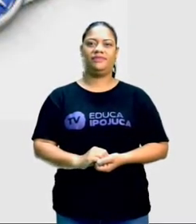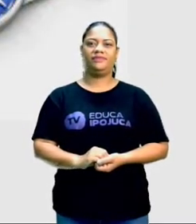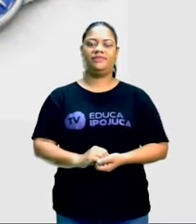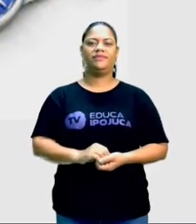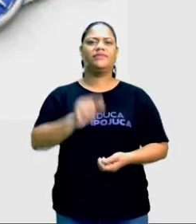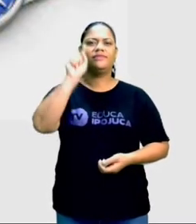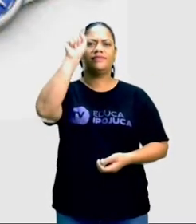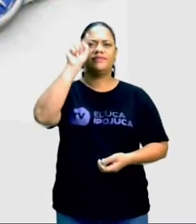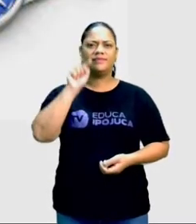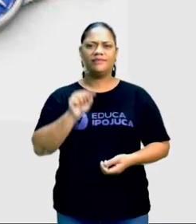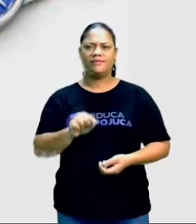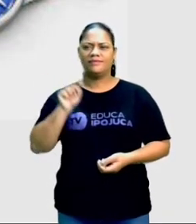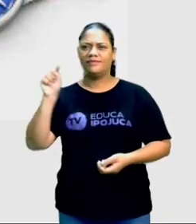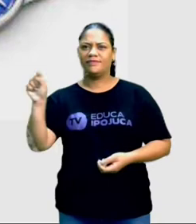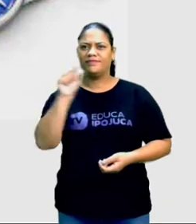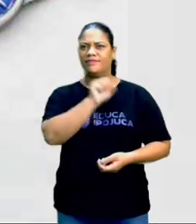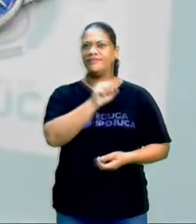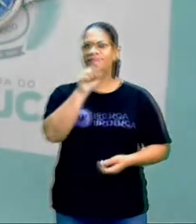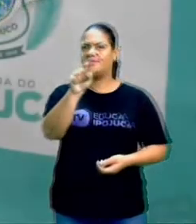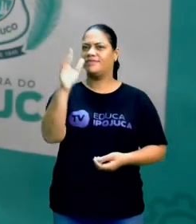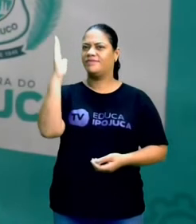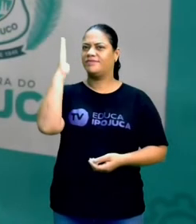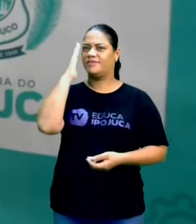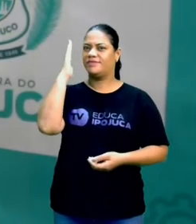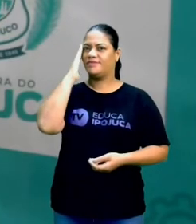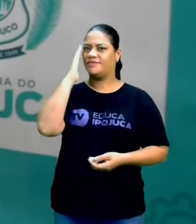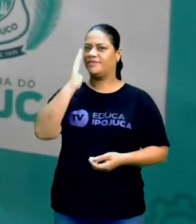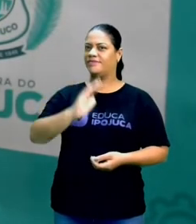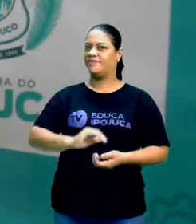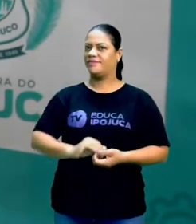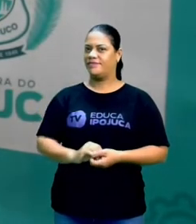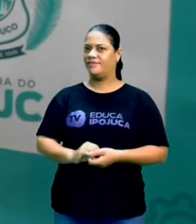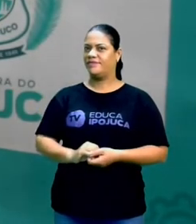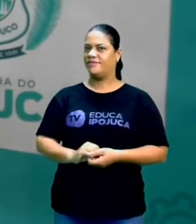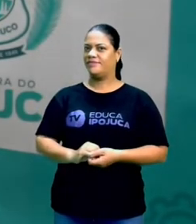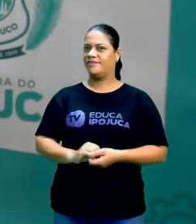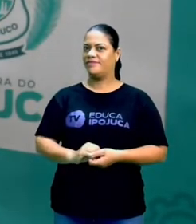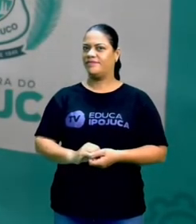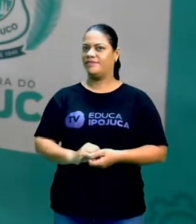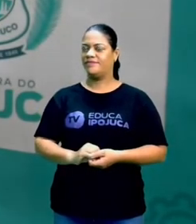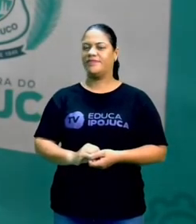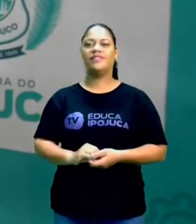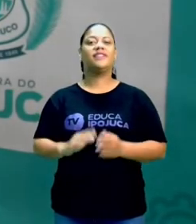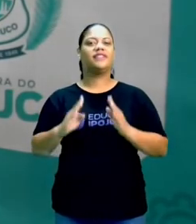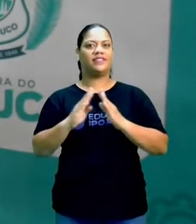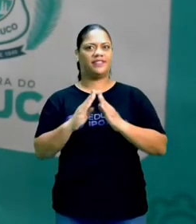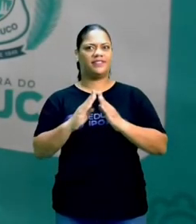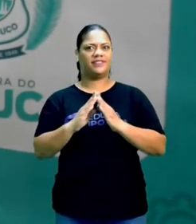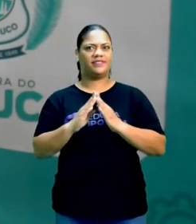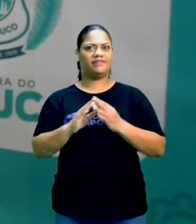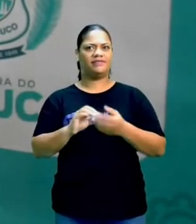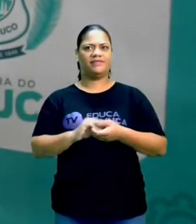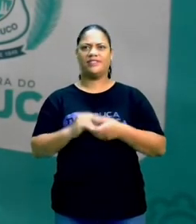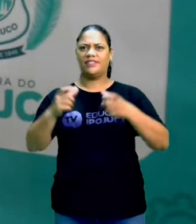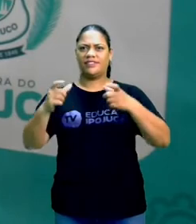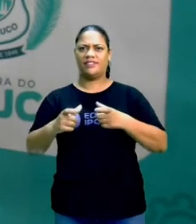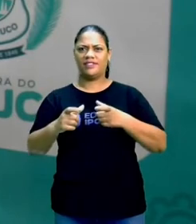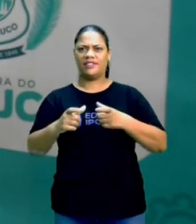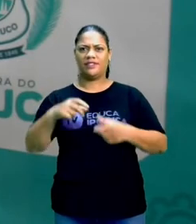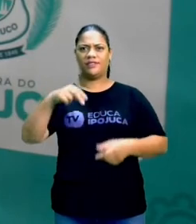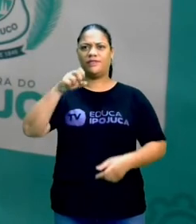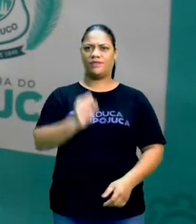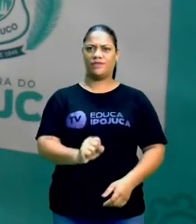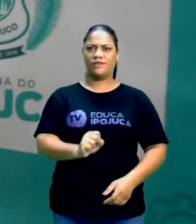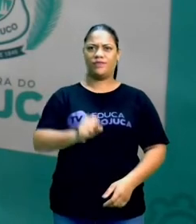Pontos cardeais, para que vocês compreendam. Olhando aqui para a professora, quem já não se situou e está? Nossa, onde é que está o sul? Onde é que está